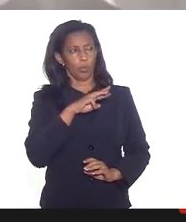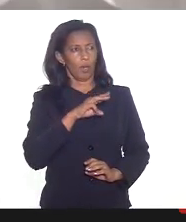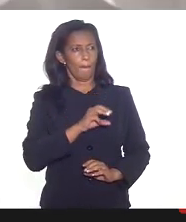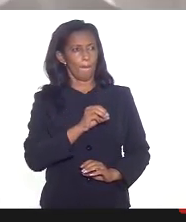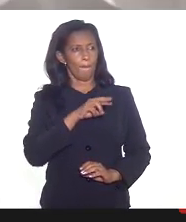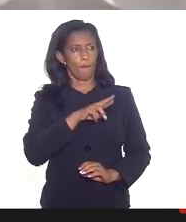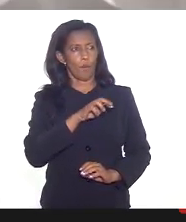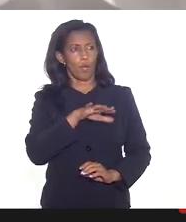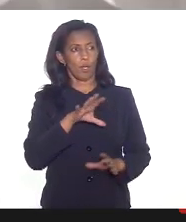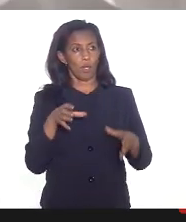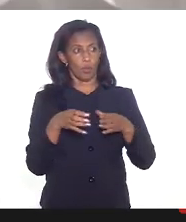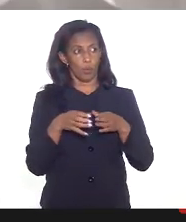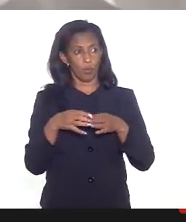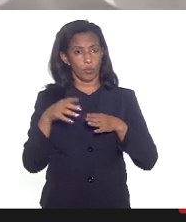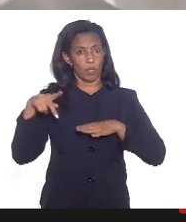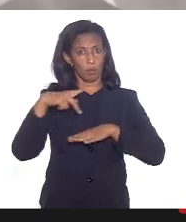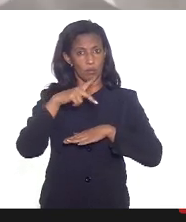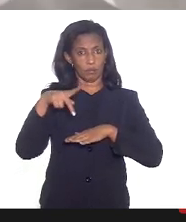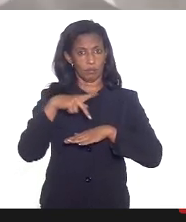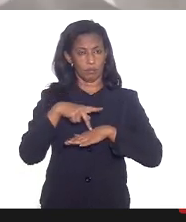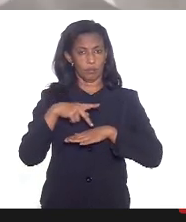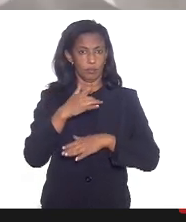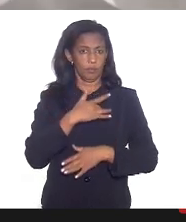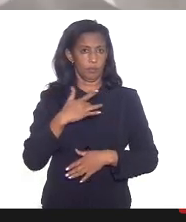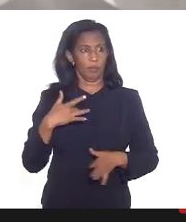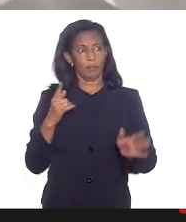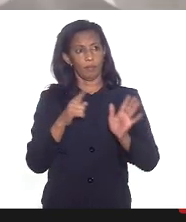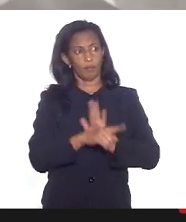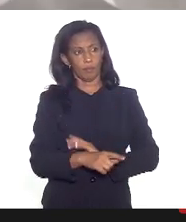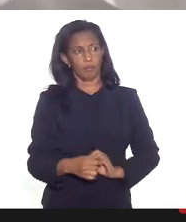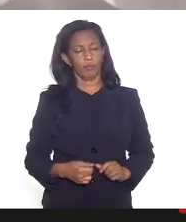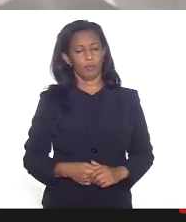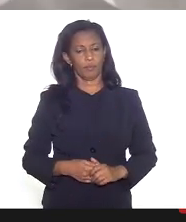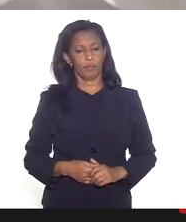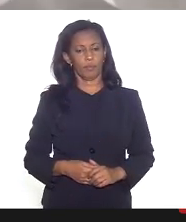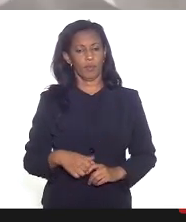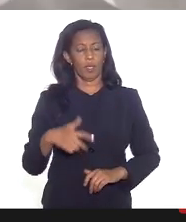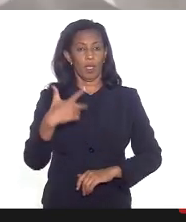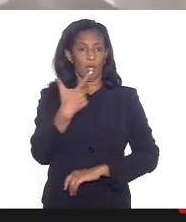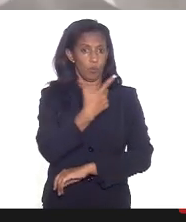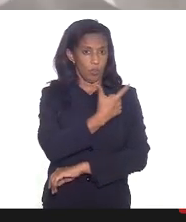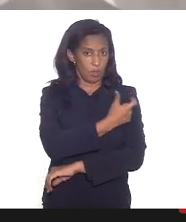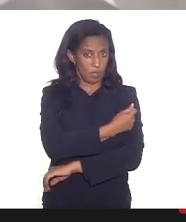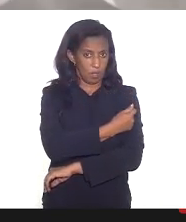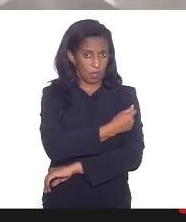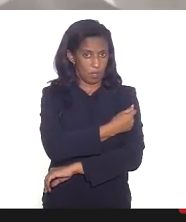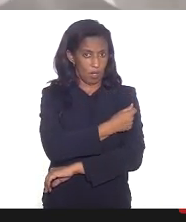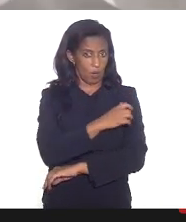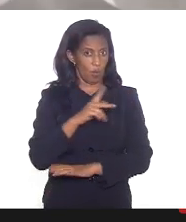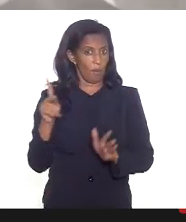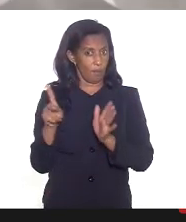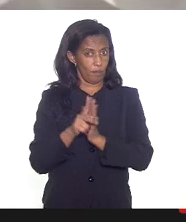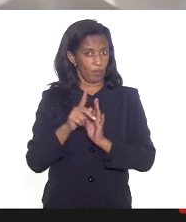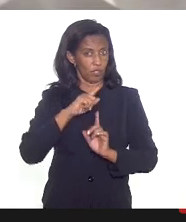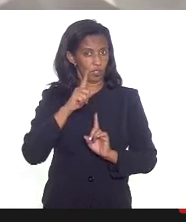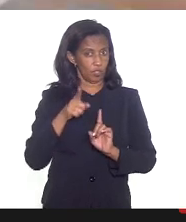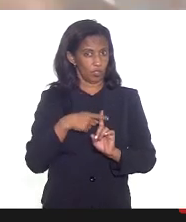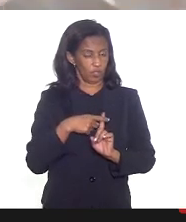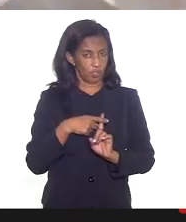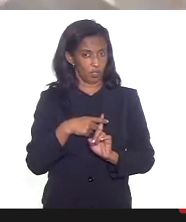marcha do Conselho Nacional de saúde ela pergunta a imunização vai ser restrita à gestante